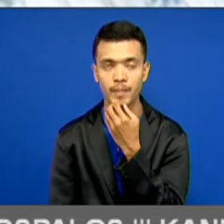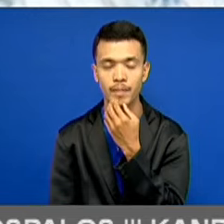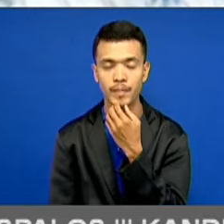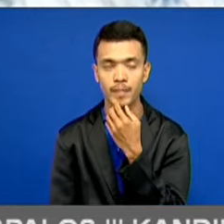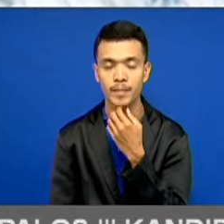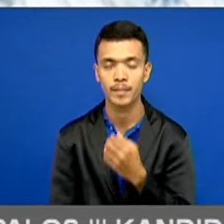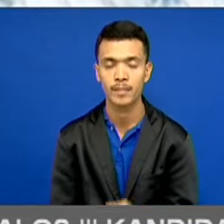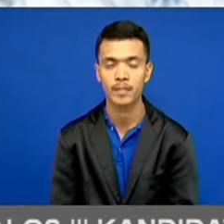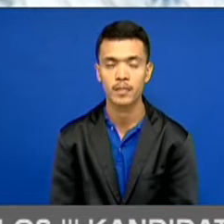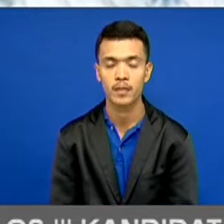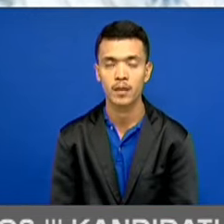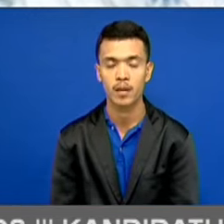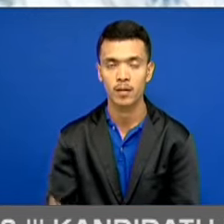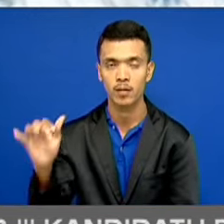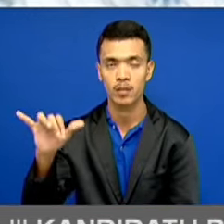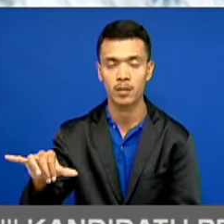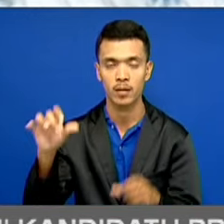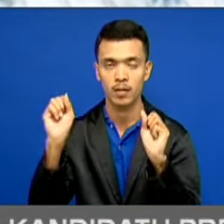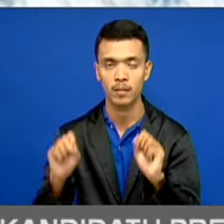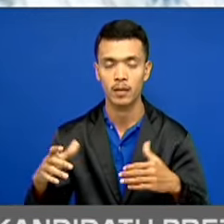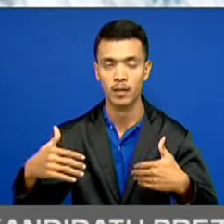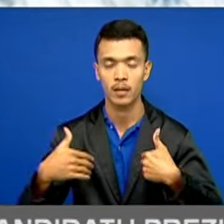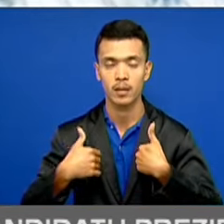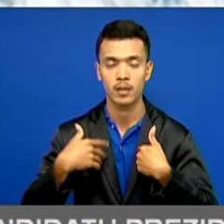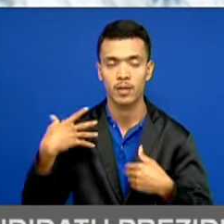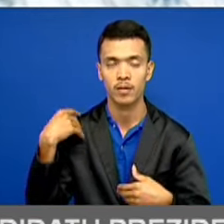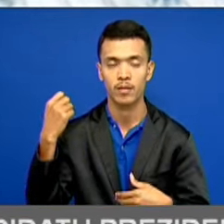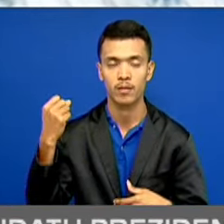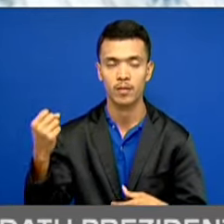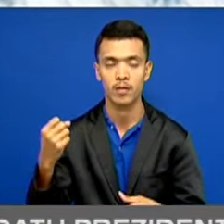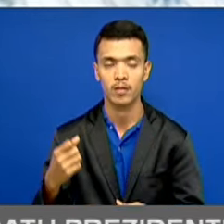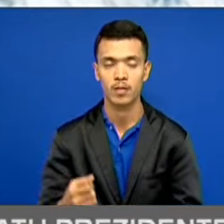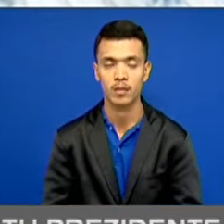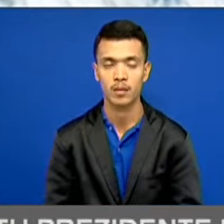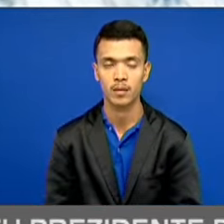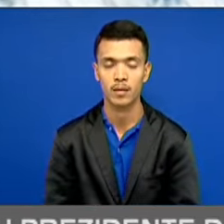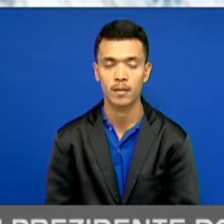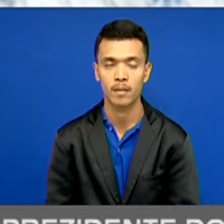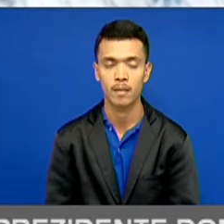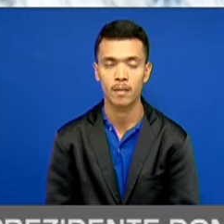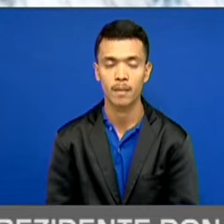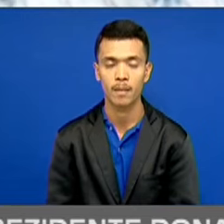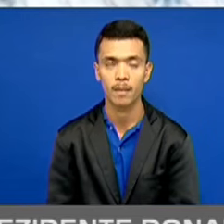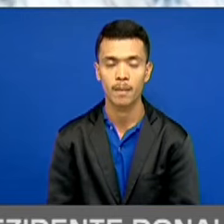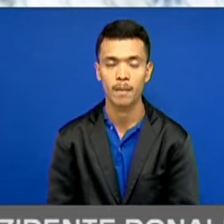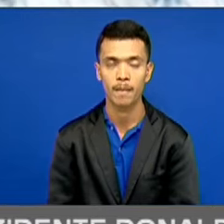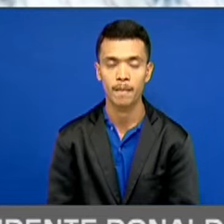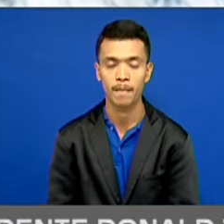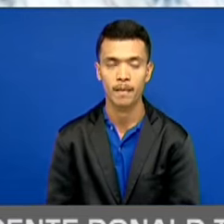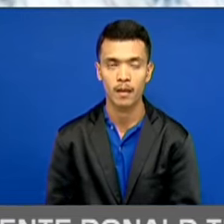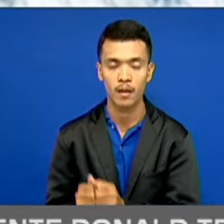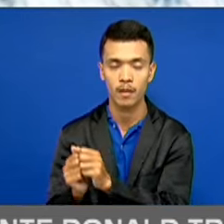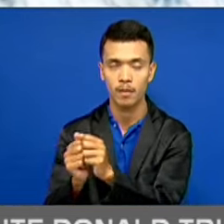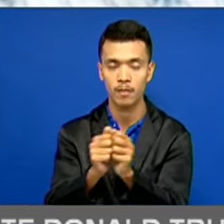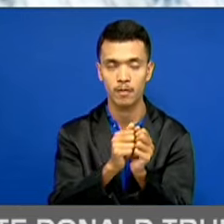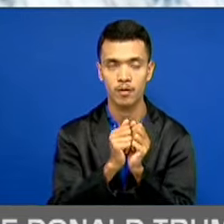Sira, a que o Sira pede e a que pita fale no Sira e a Sira Nelia é uma perdão. Há muito calo mudança,